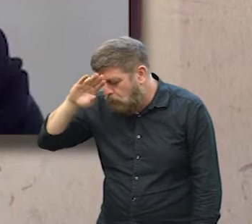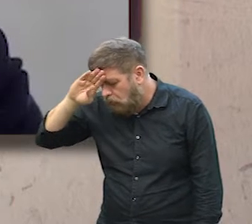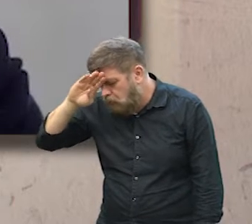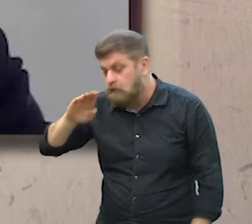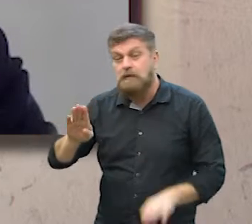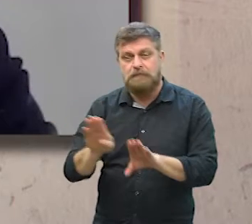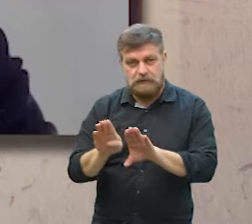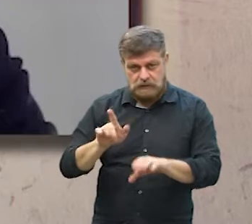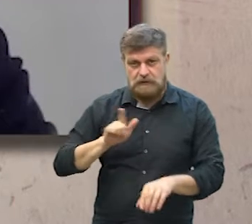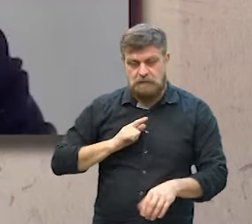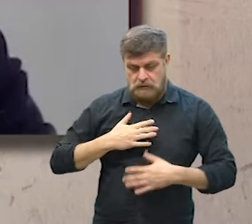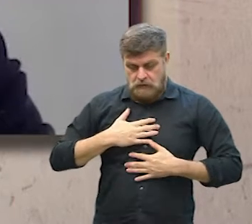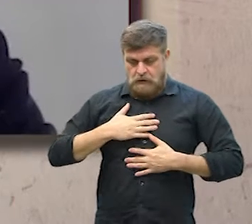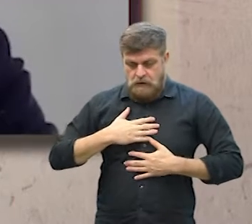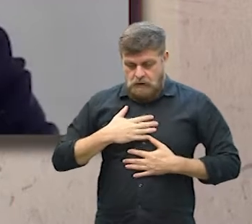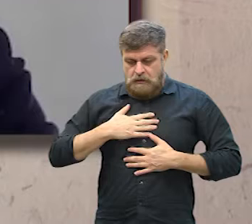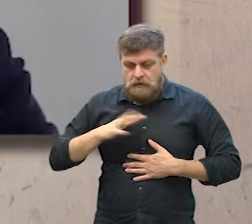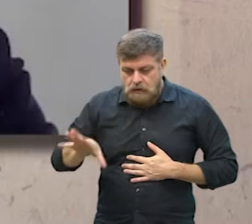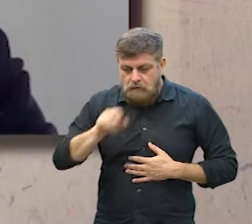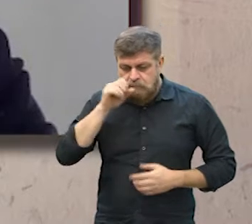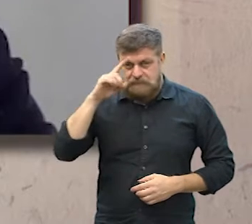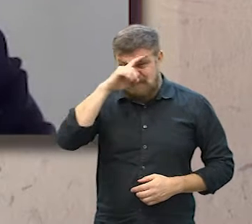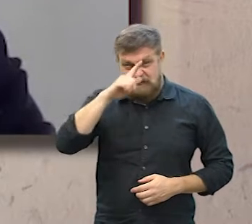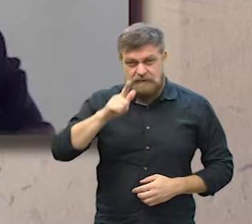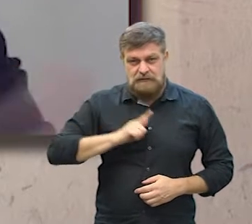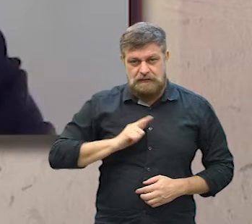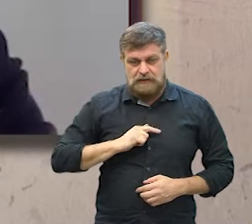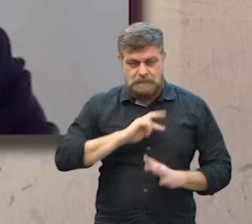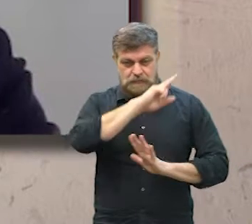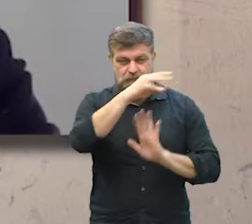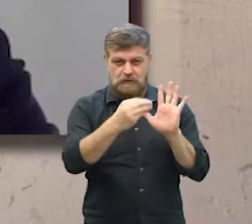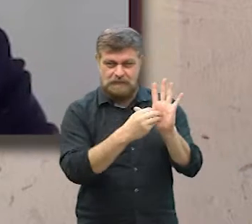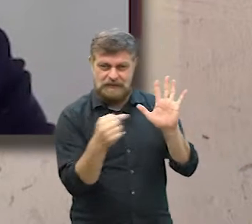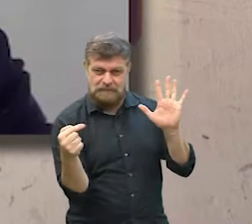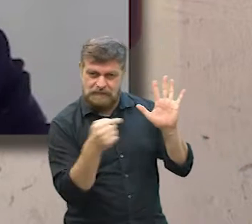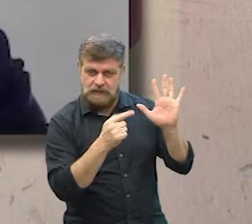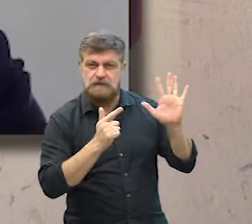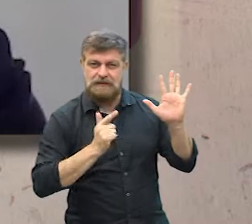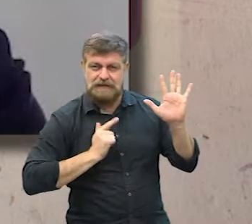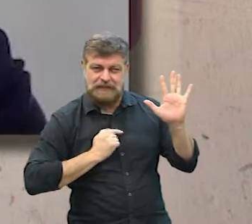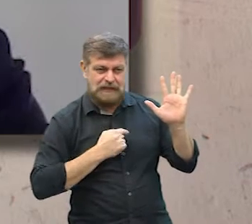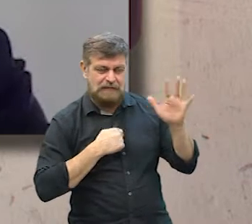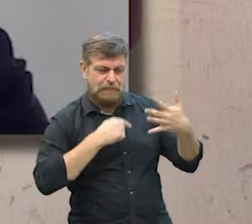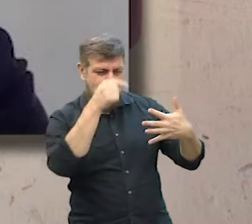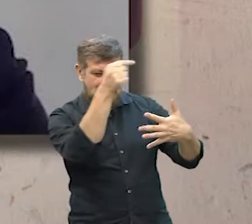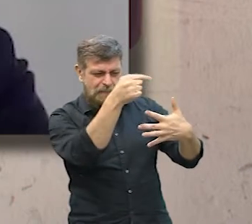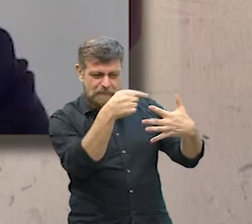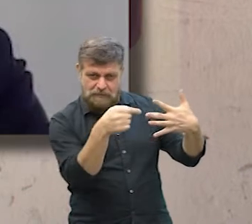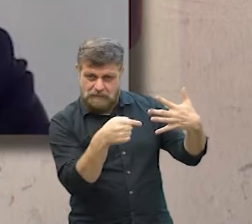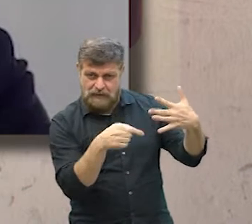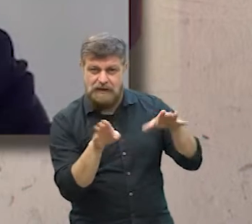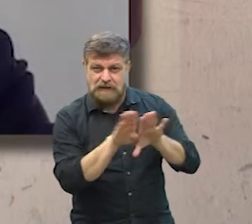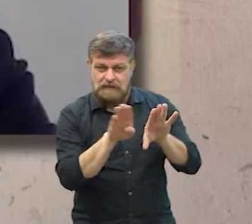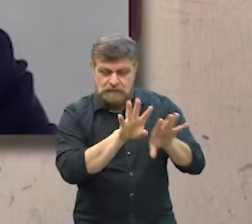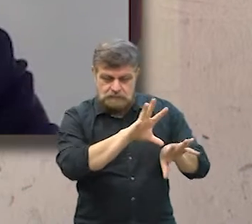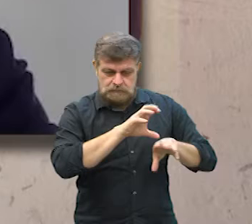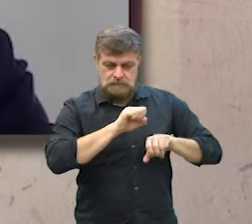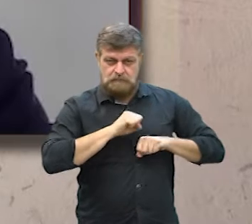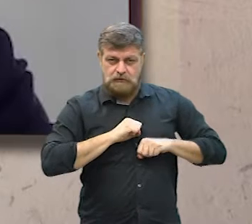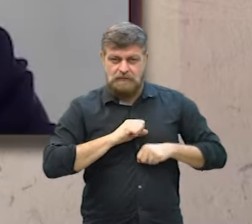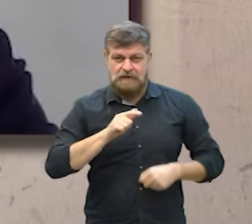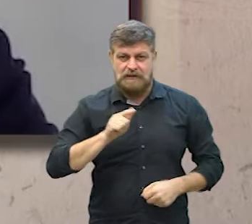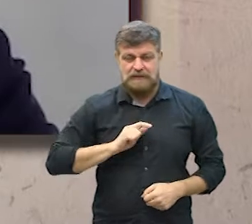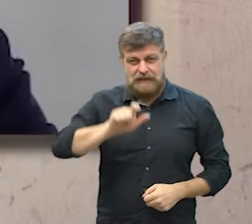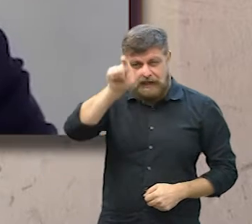causa importante de exacerbação. E a gente fala que a gente tem agentes do meio ambiente que causam a doença e também desencadeiam crise, agora